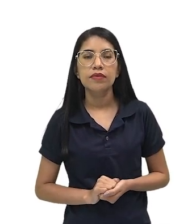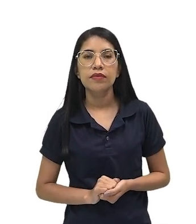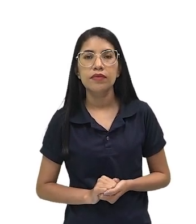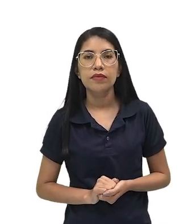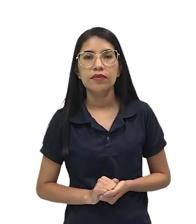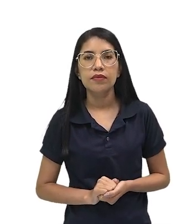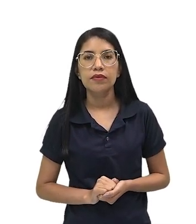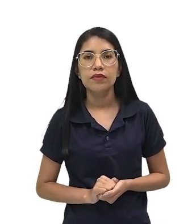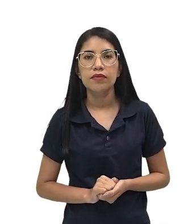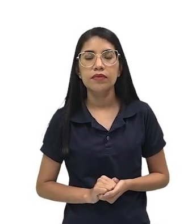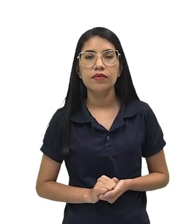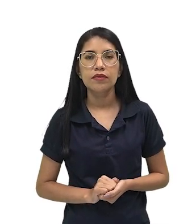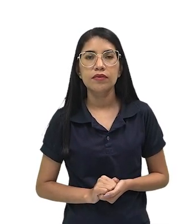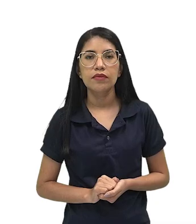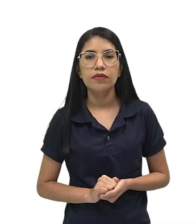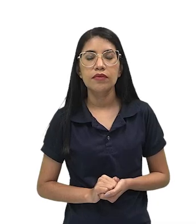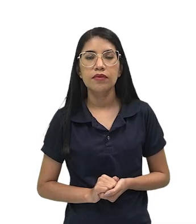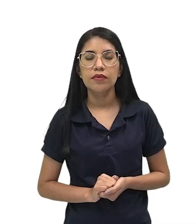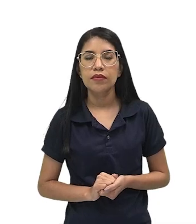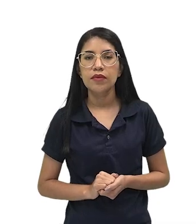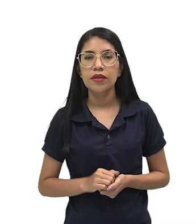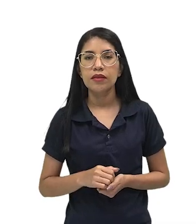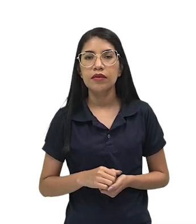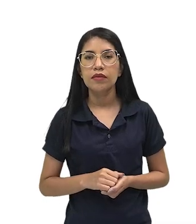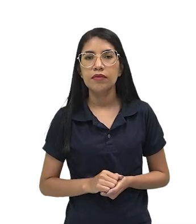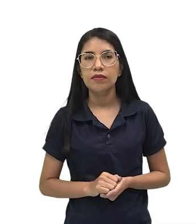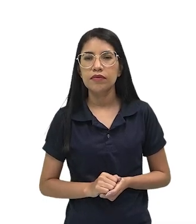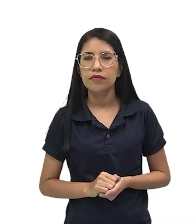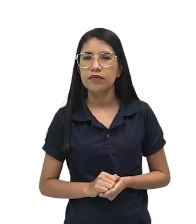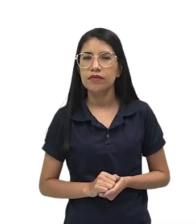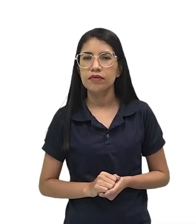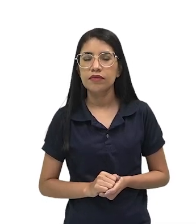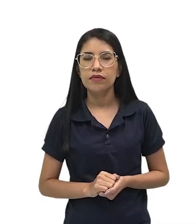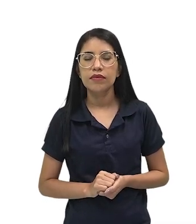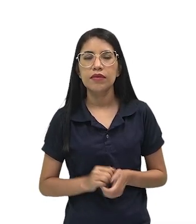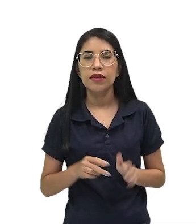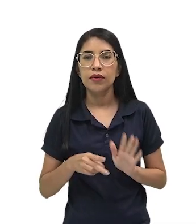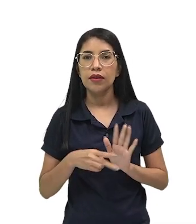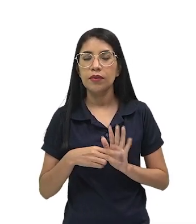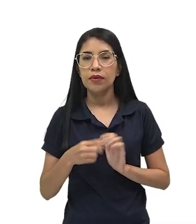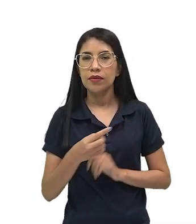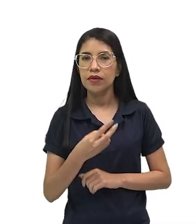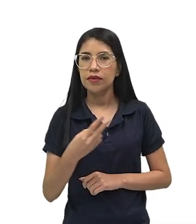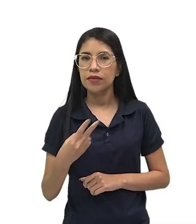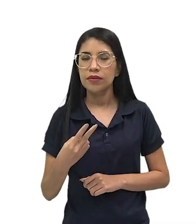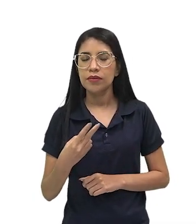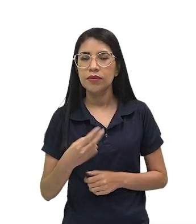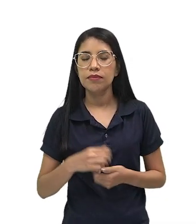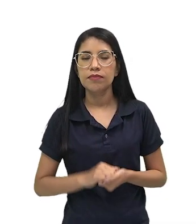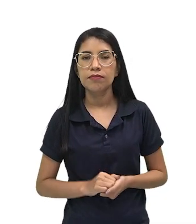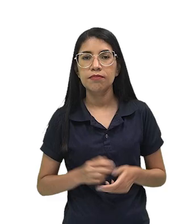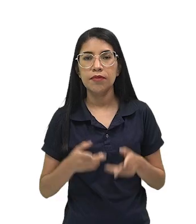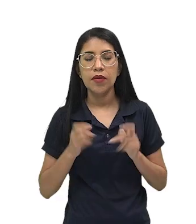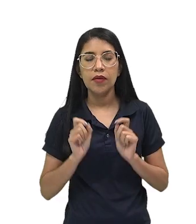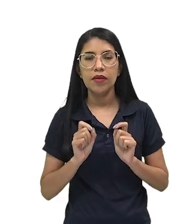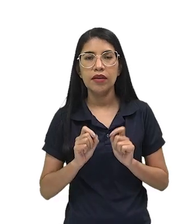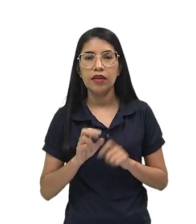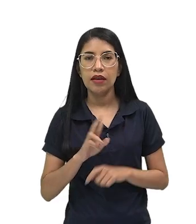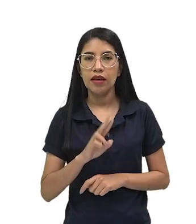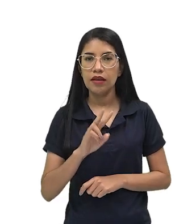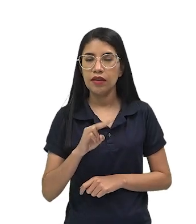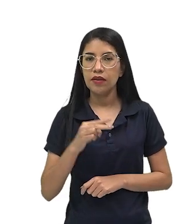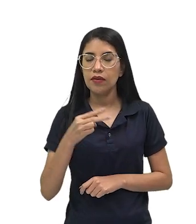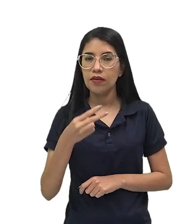por 3, isso aqui vai me dar o quê? 12, né? Ó. Observe o seguinte, eu tenho R ao quadrado, eu